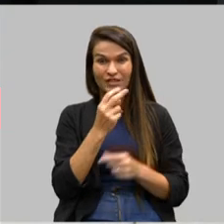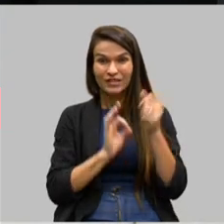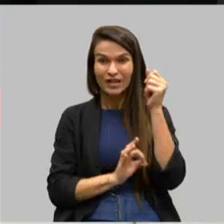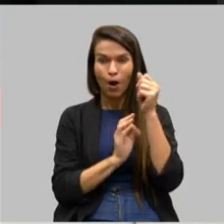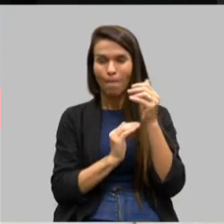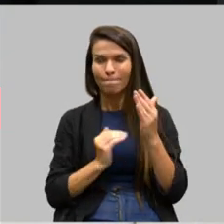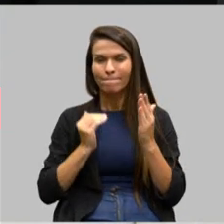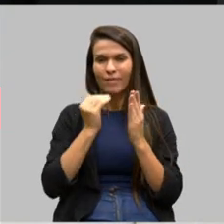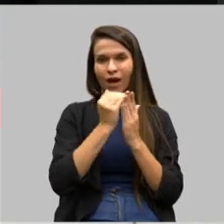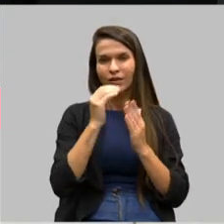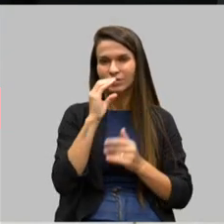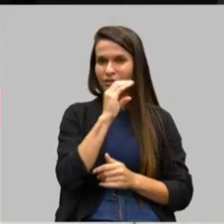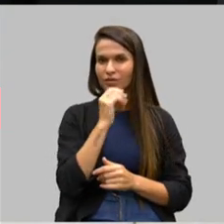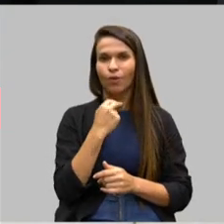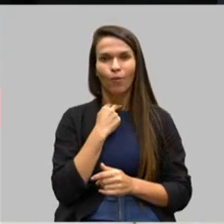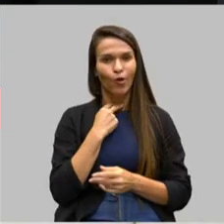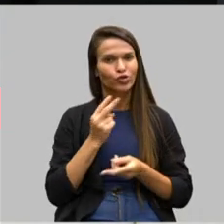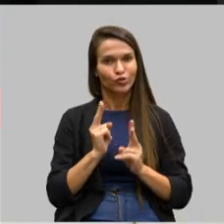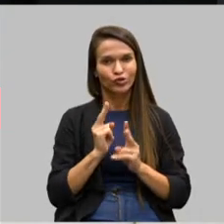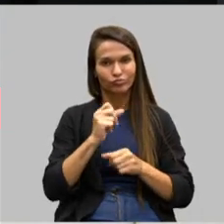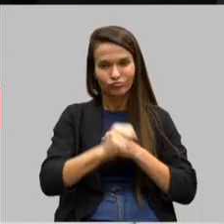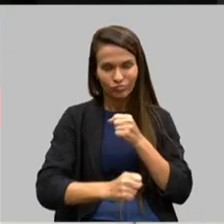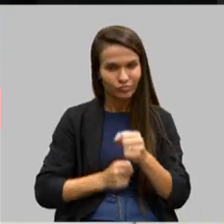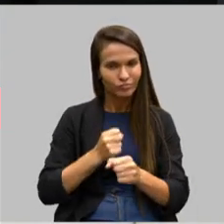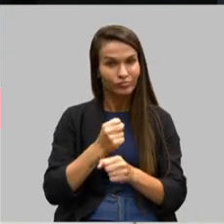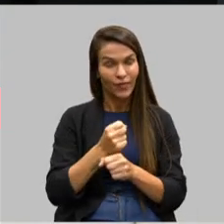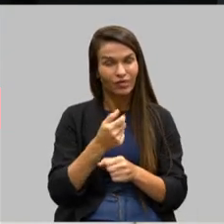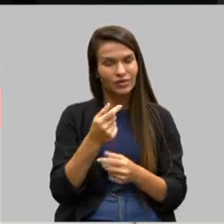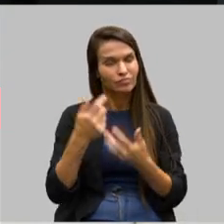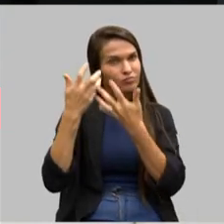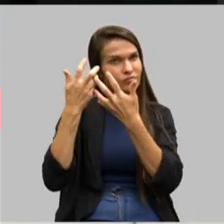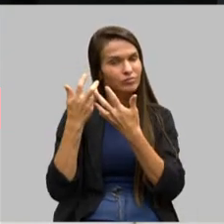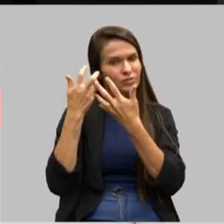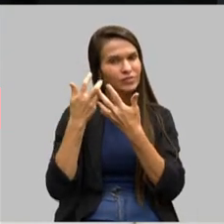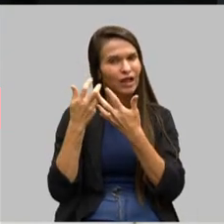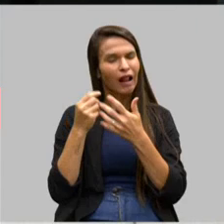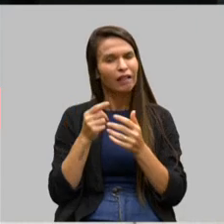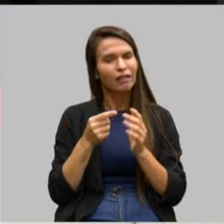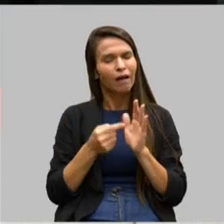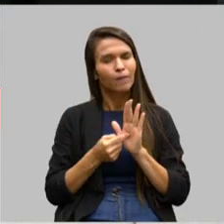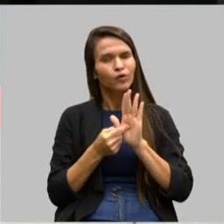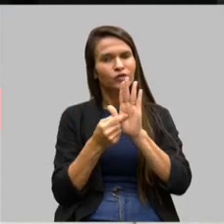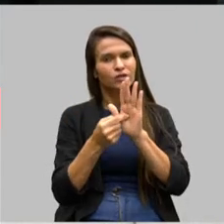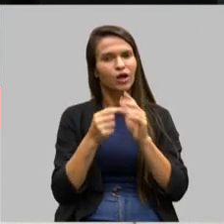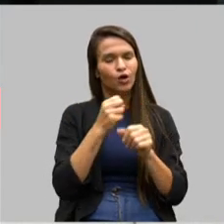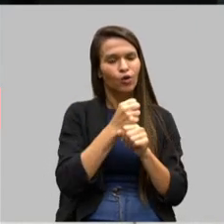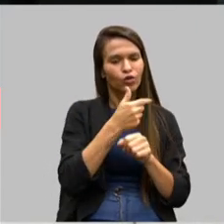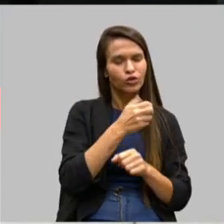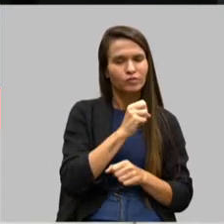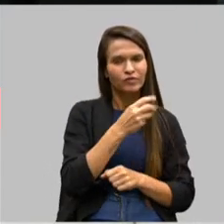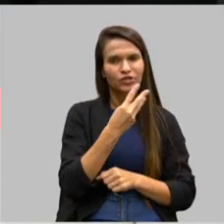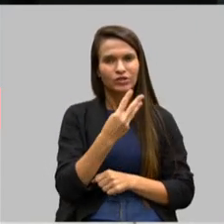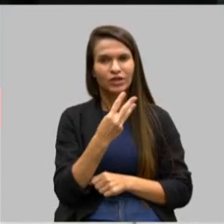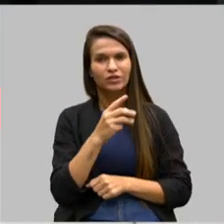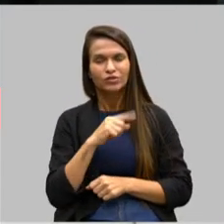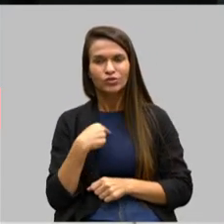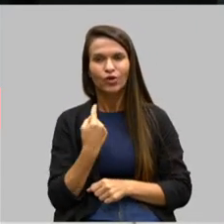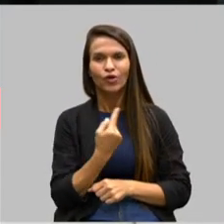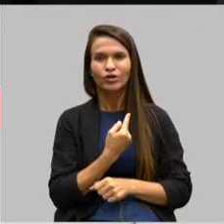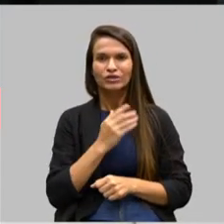anos. E aí vocês devem se perguntar, puxa, ela está mostrando 2023, mas nós estamos